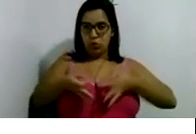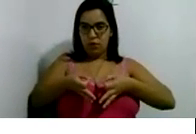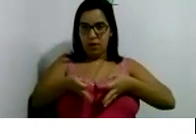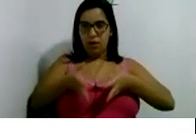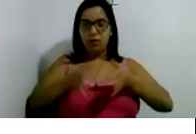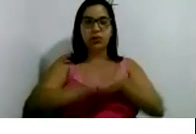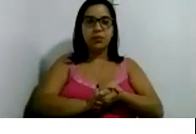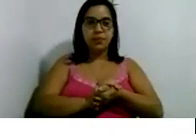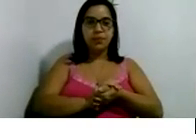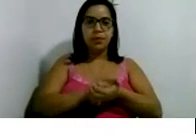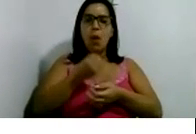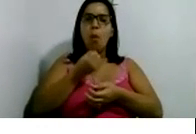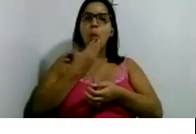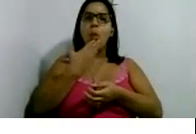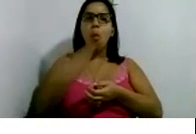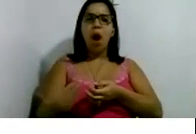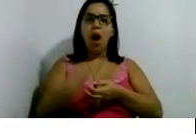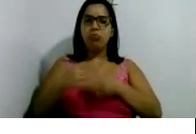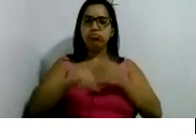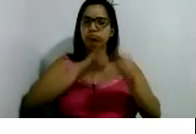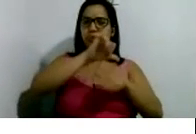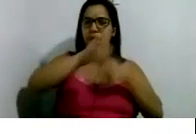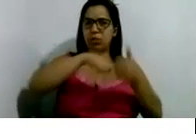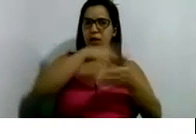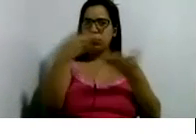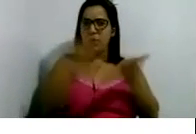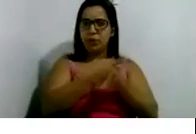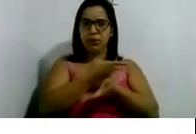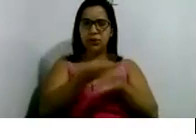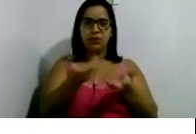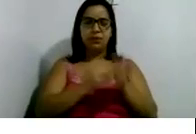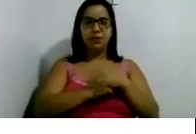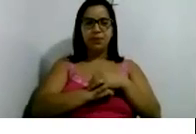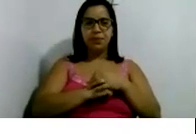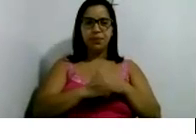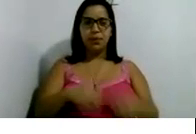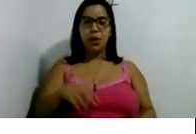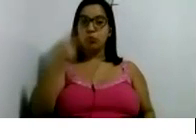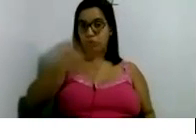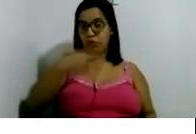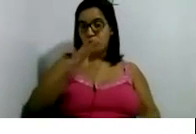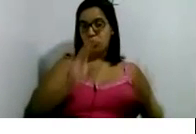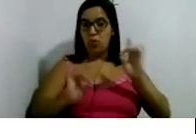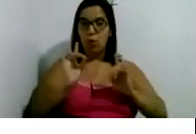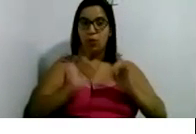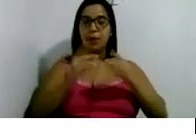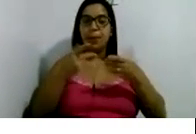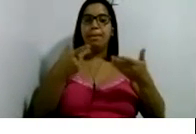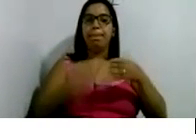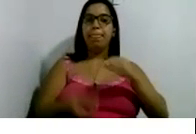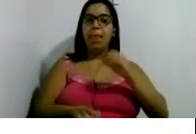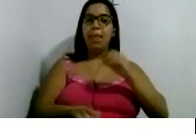Então, quais são essas alterações provocadas pelo FSH e o LH? Então, ele provoca desenvolvimento